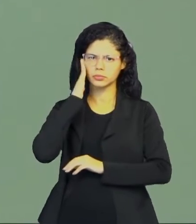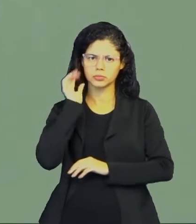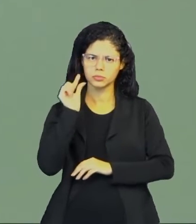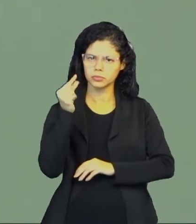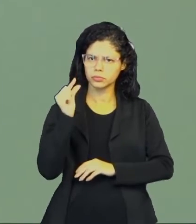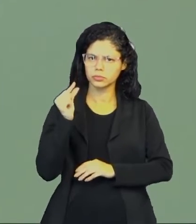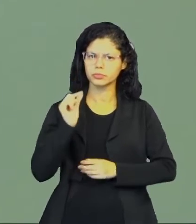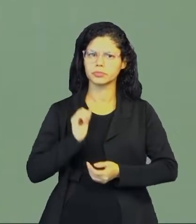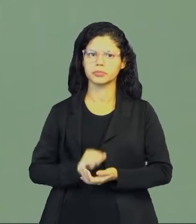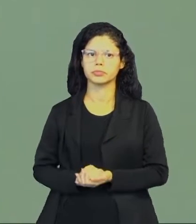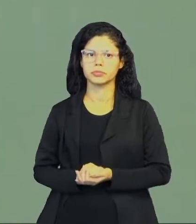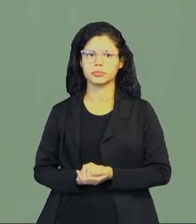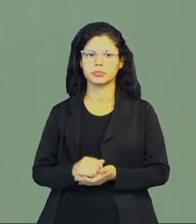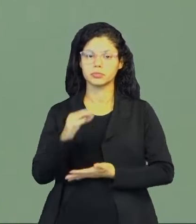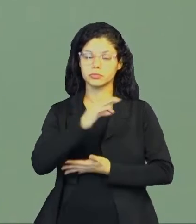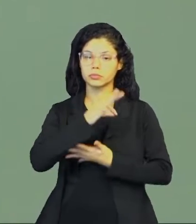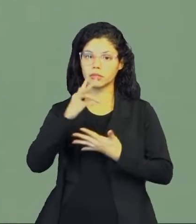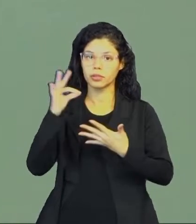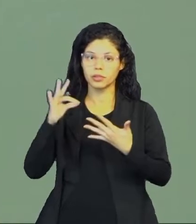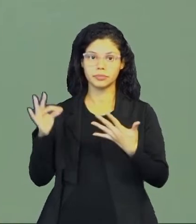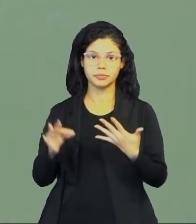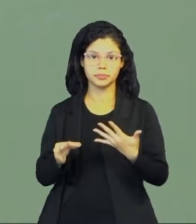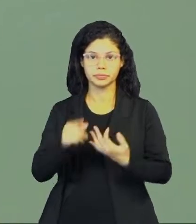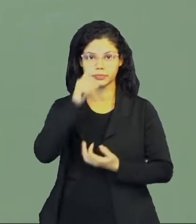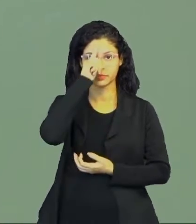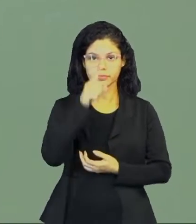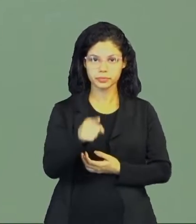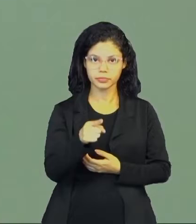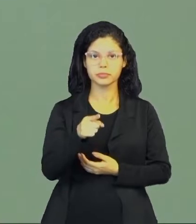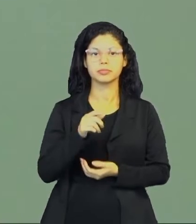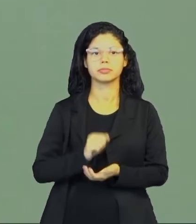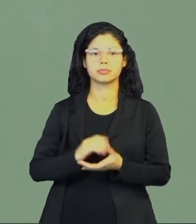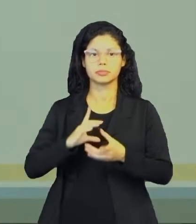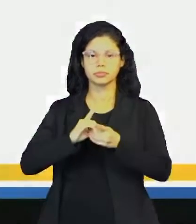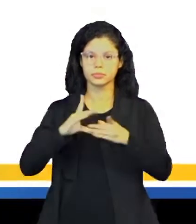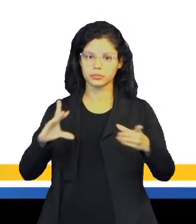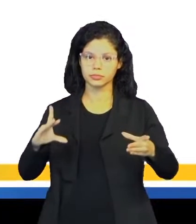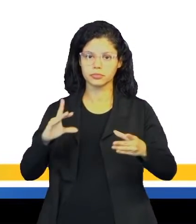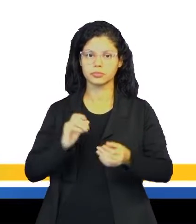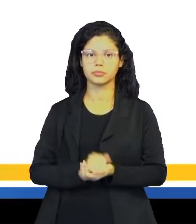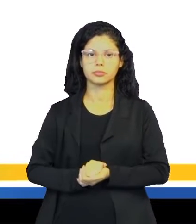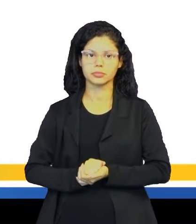um pouco dos elementos que compõem a ordem democrática. Vamos lá?